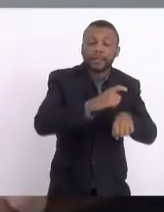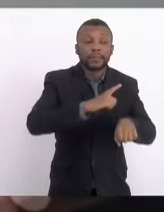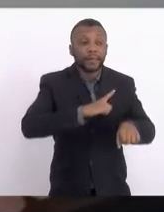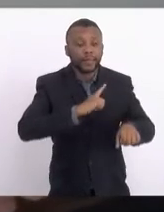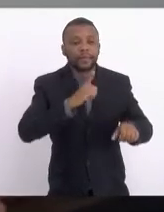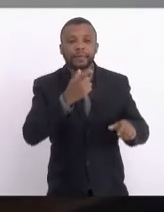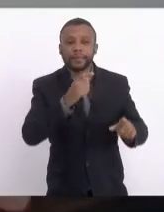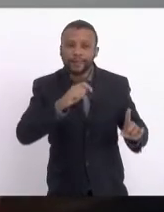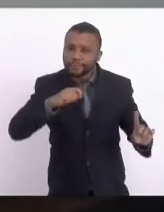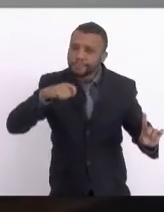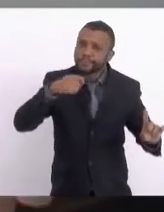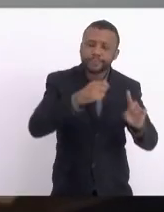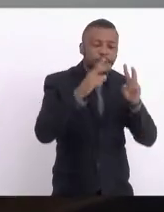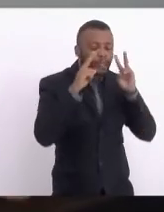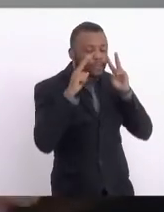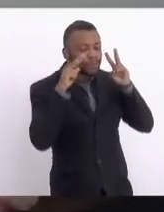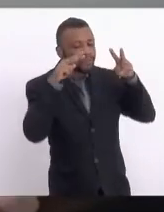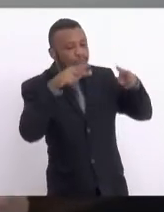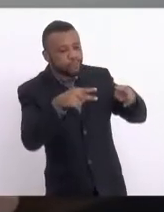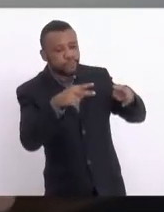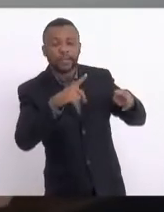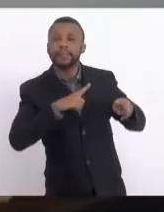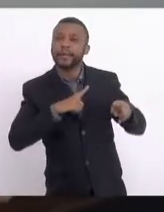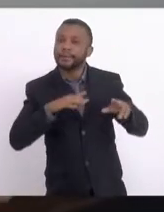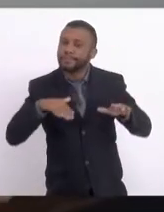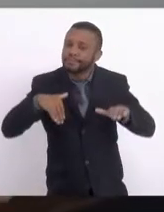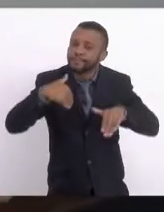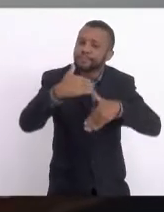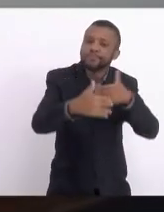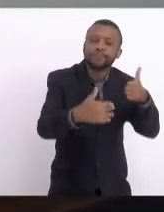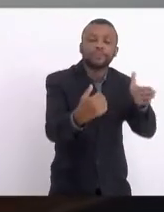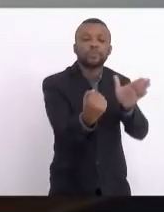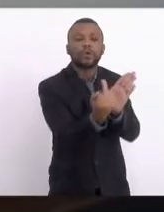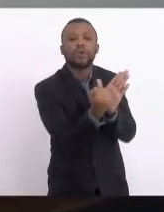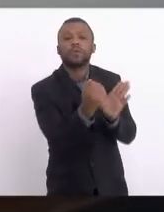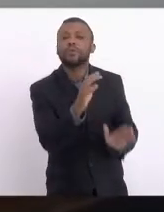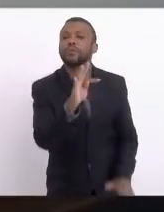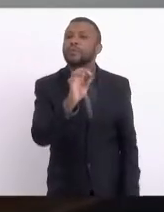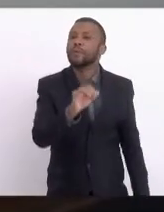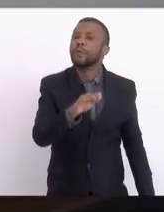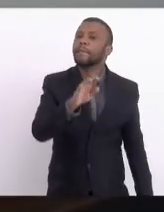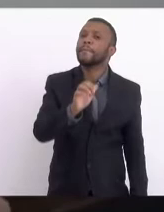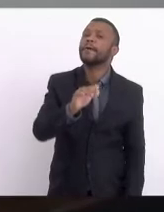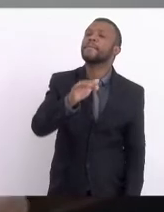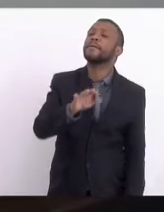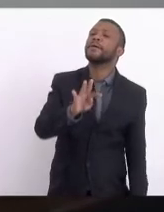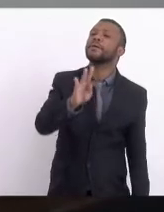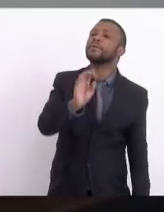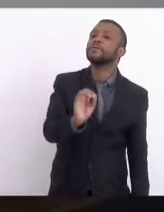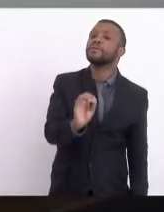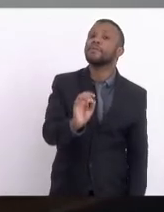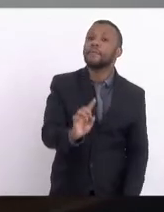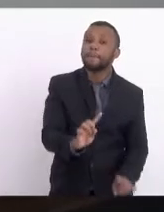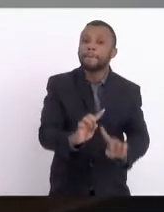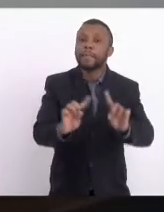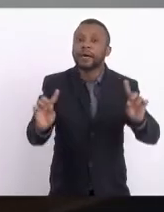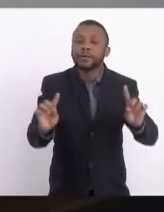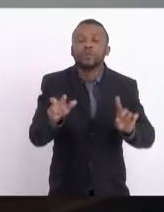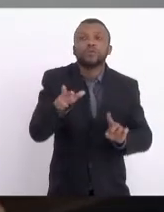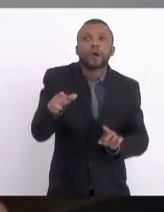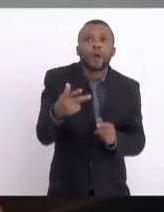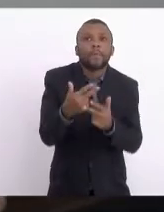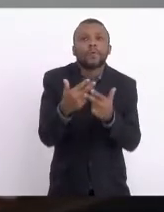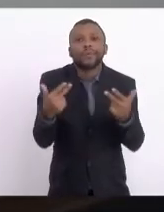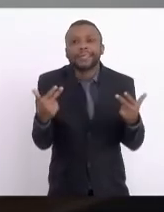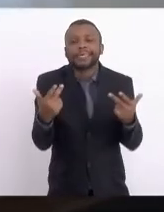consagração, ele caminha na direção do tombamento. O tombamento, porém, não é algo muito desejado